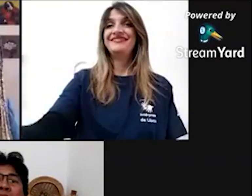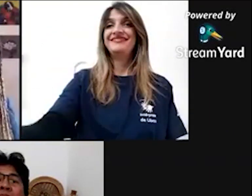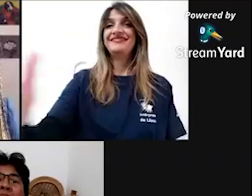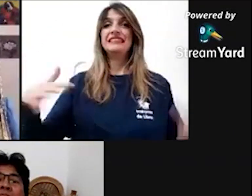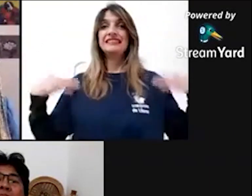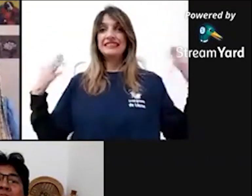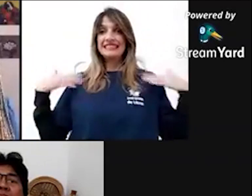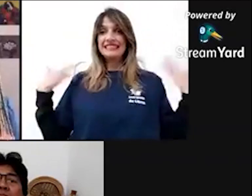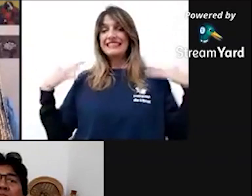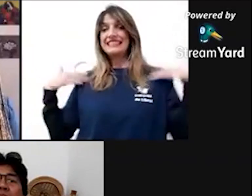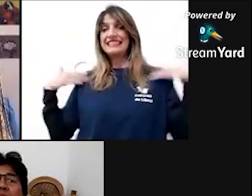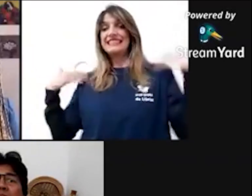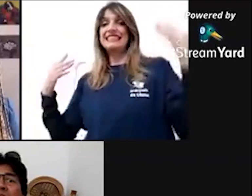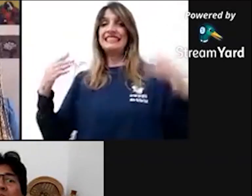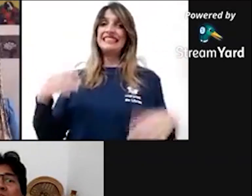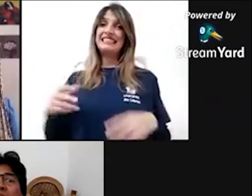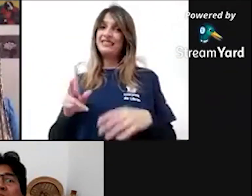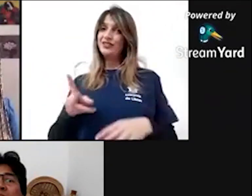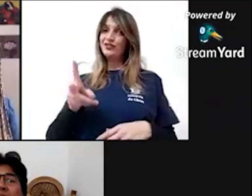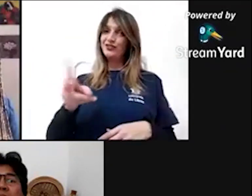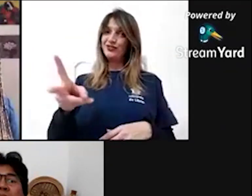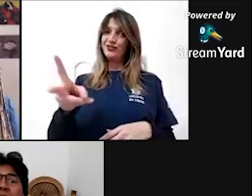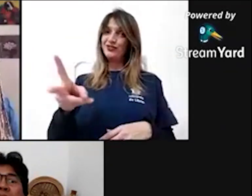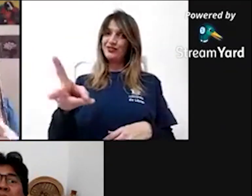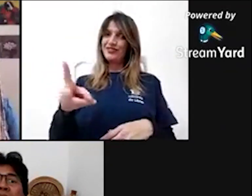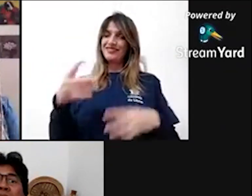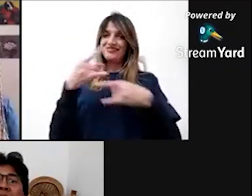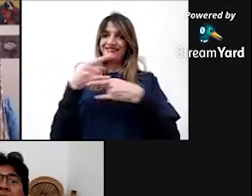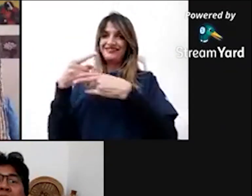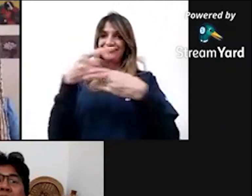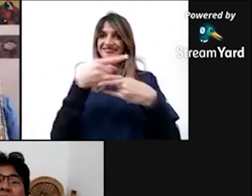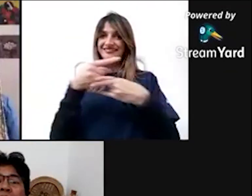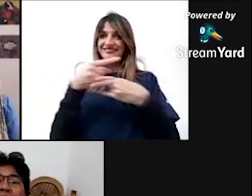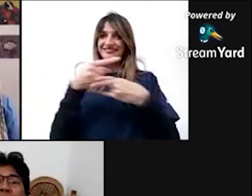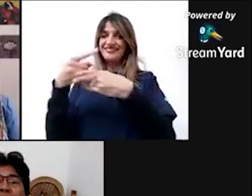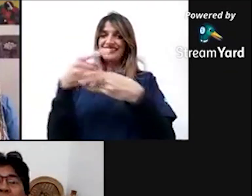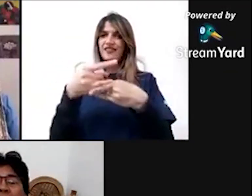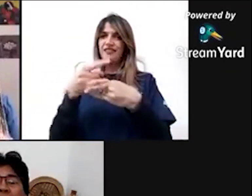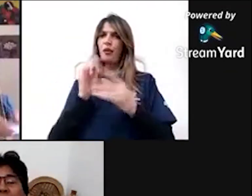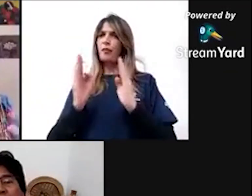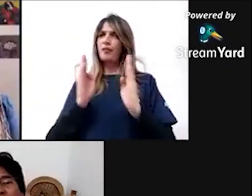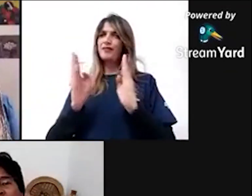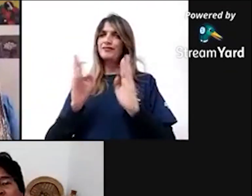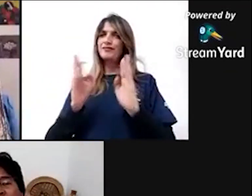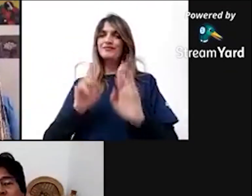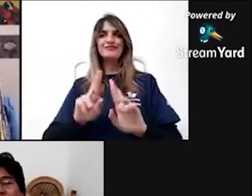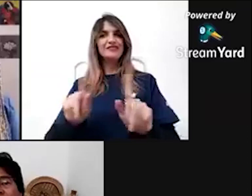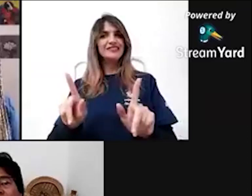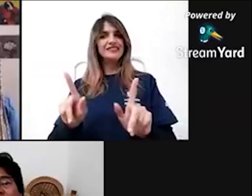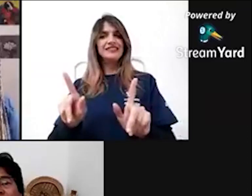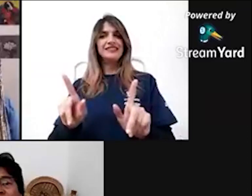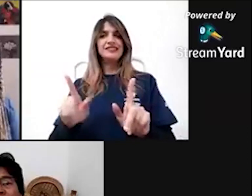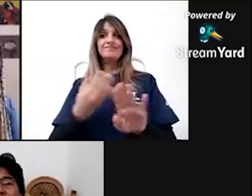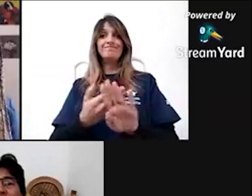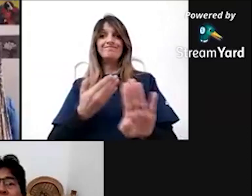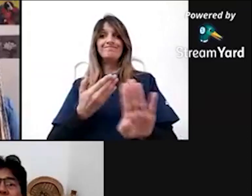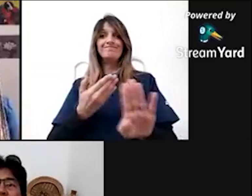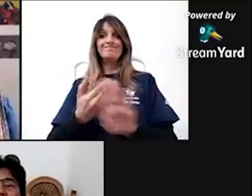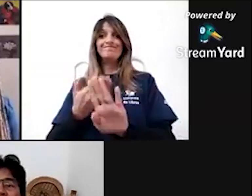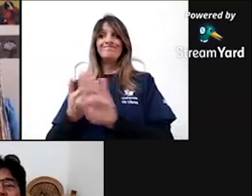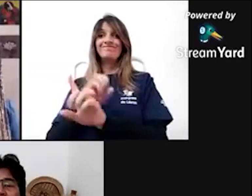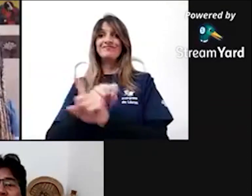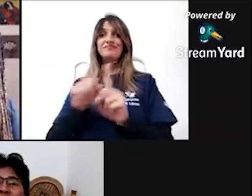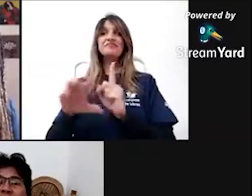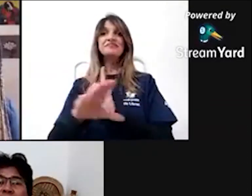damos continuidade a essa série de lives. O momento é diferente, estamos em isolamento social,